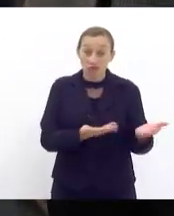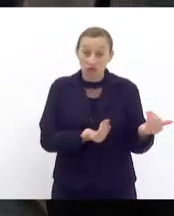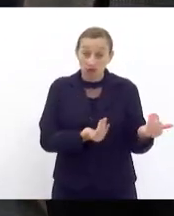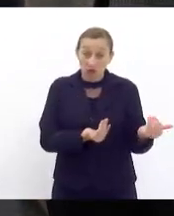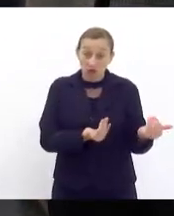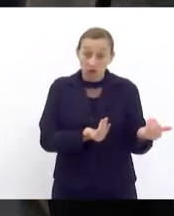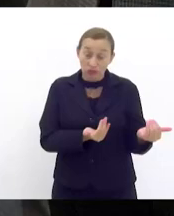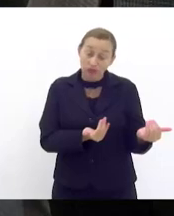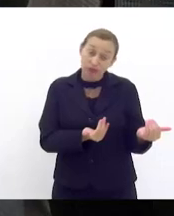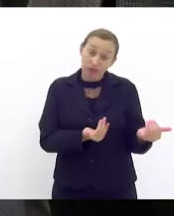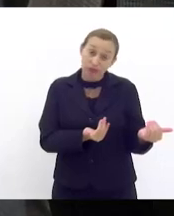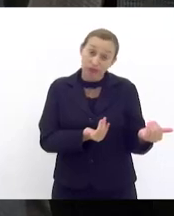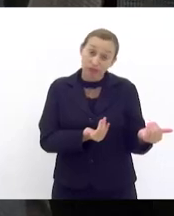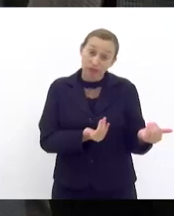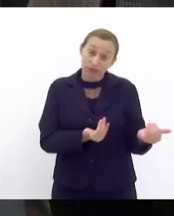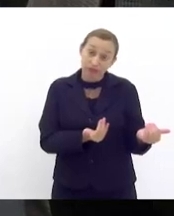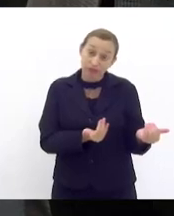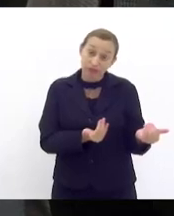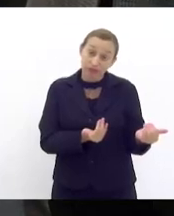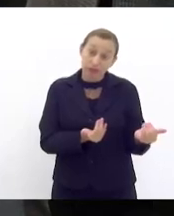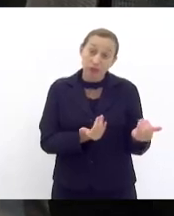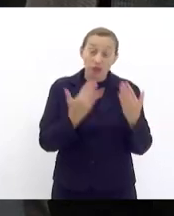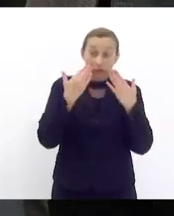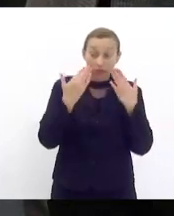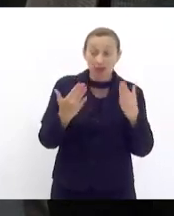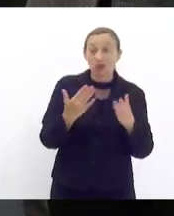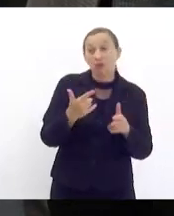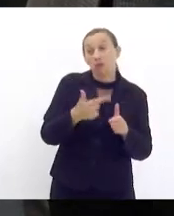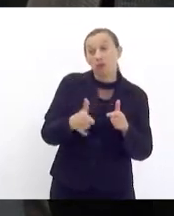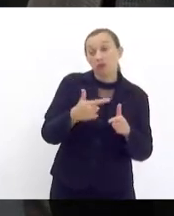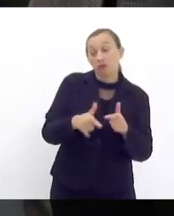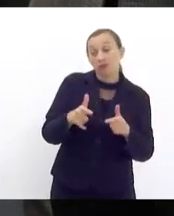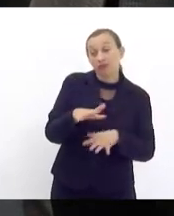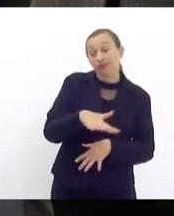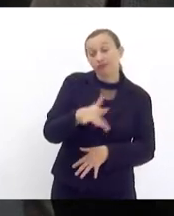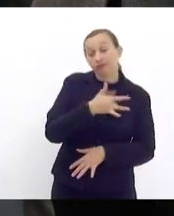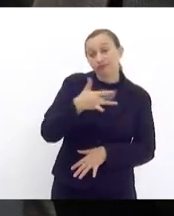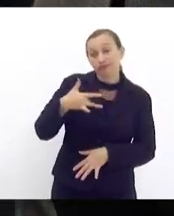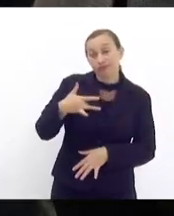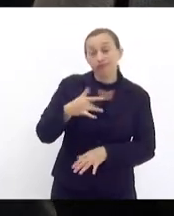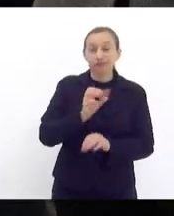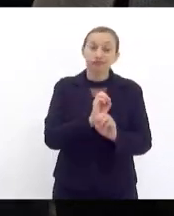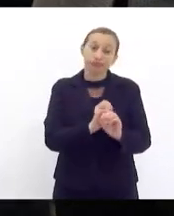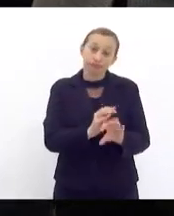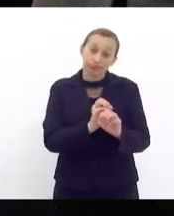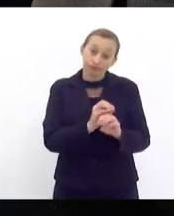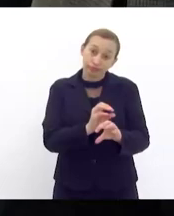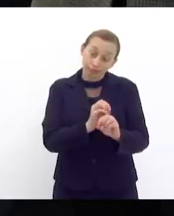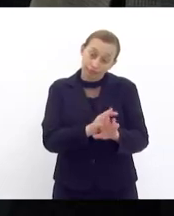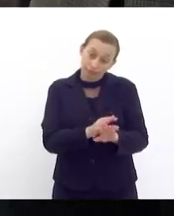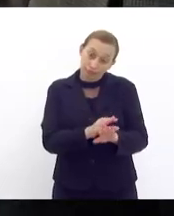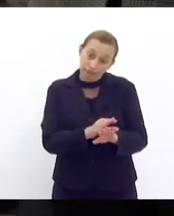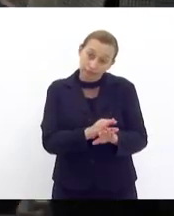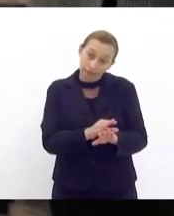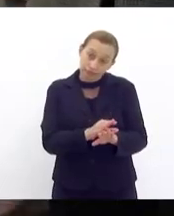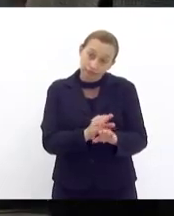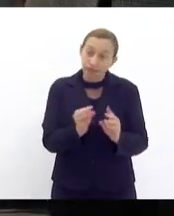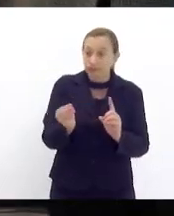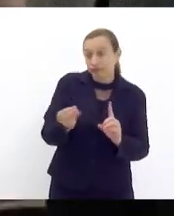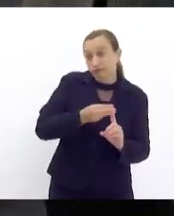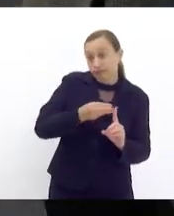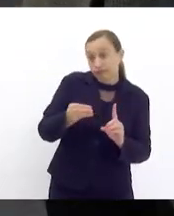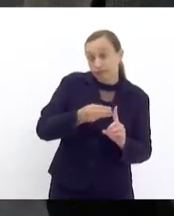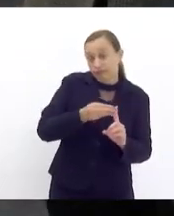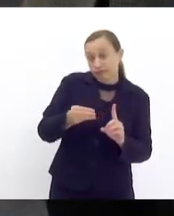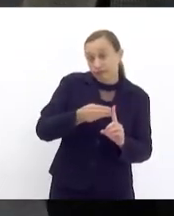por via de consequência apresentam problemas na área da saúde na questão da Educação na questão da vulnerabilidade